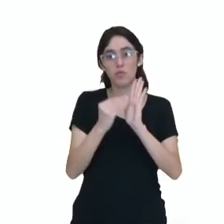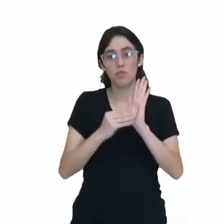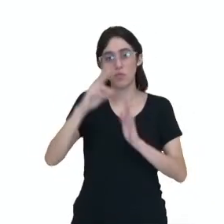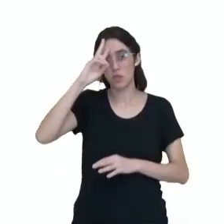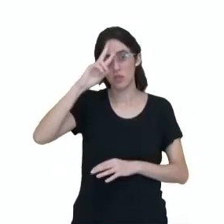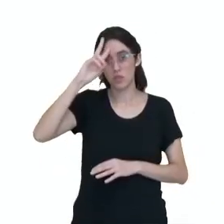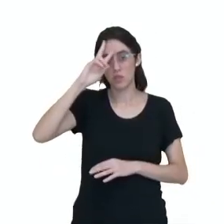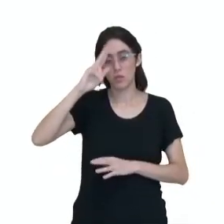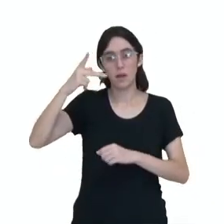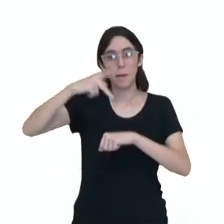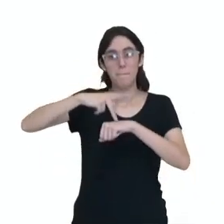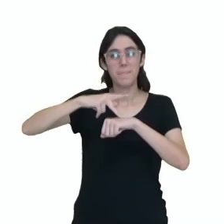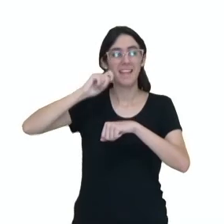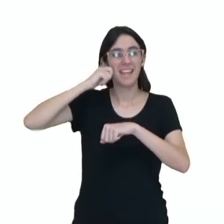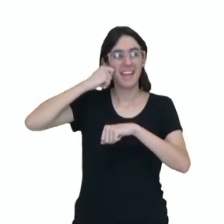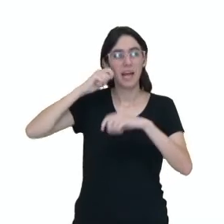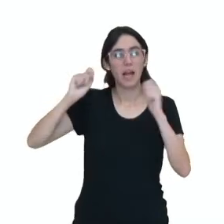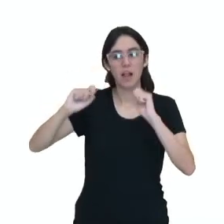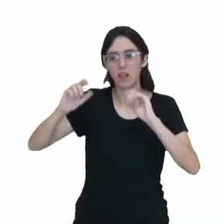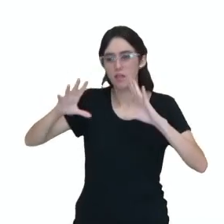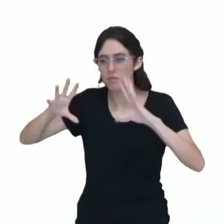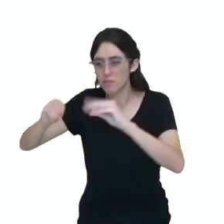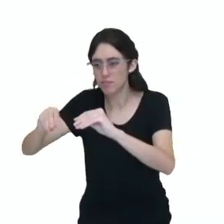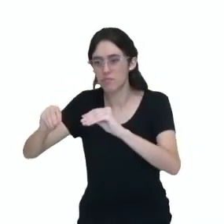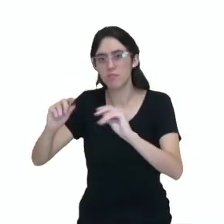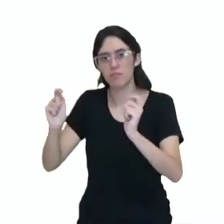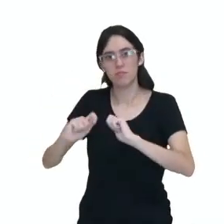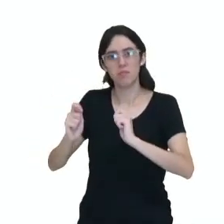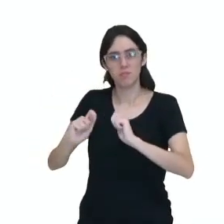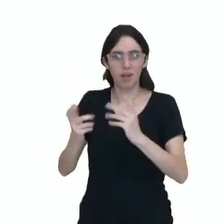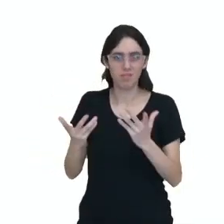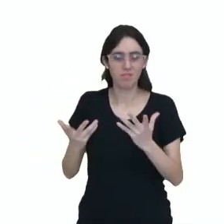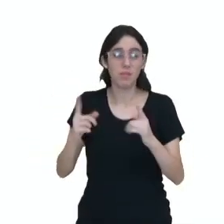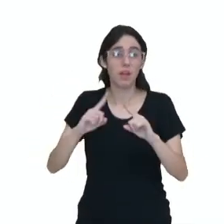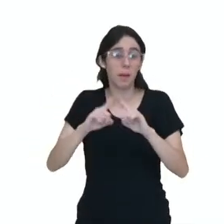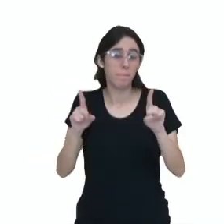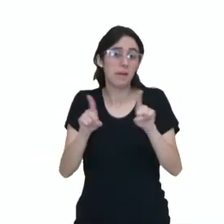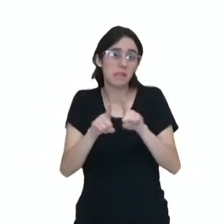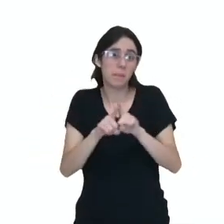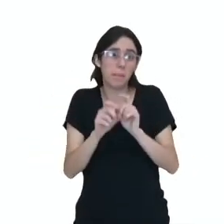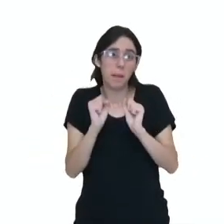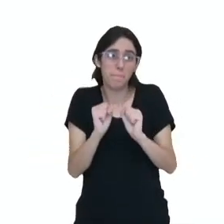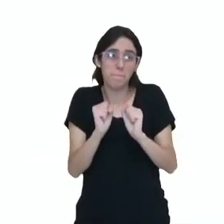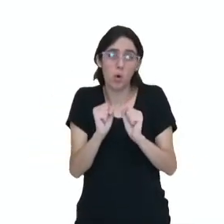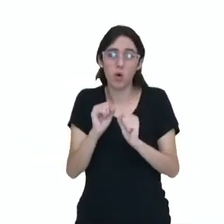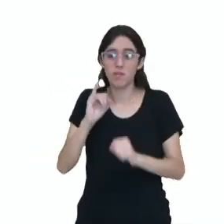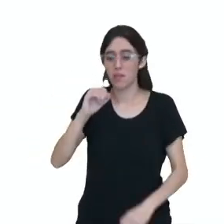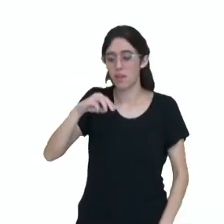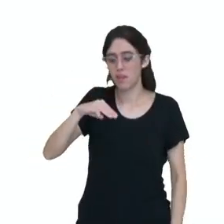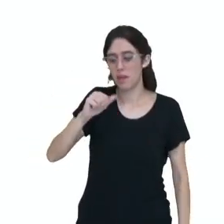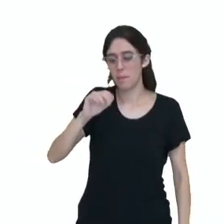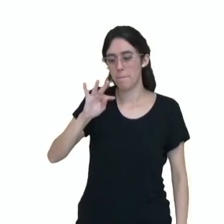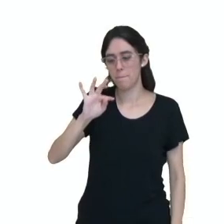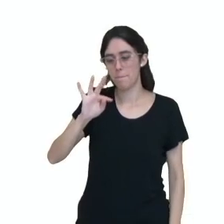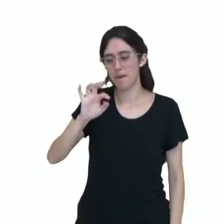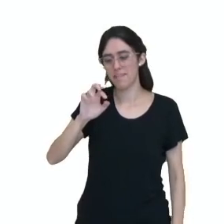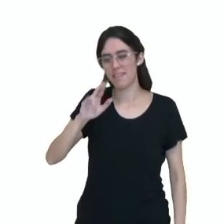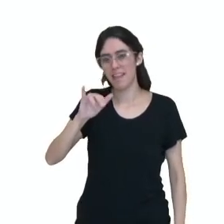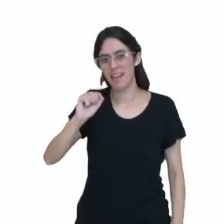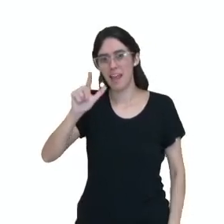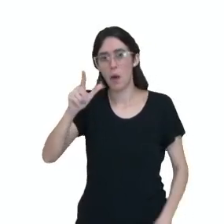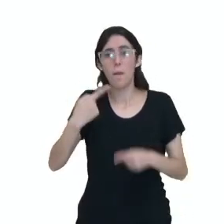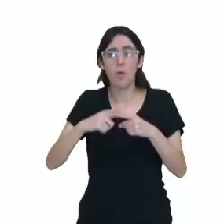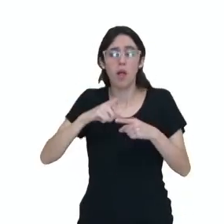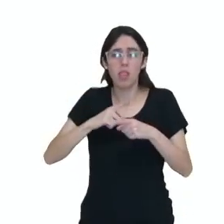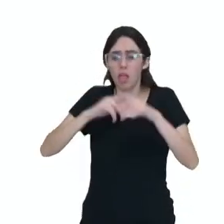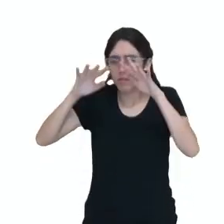o lugar você pode pegar. Mas tem uma curiosidade. Ela também pode ser imaterial. pois existe a peregrinação, existe o ritual em